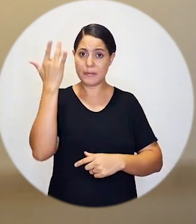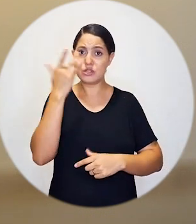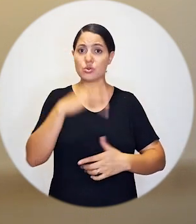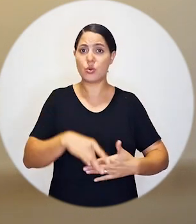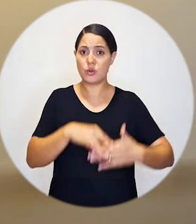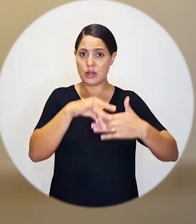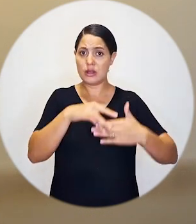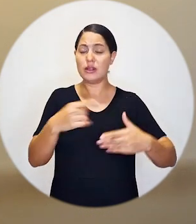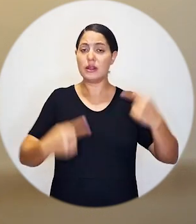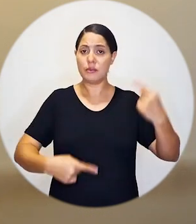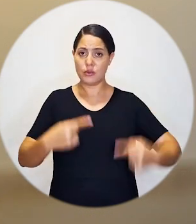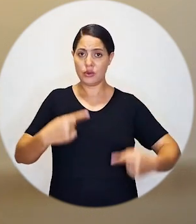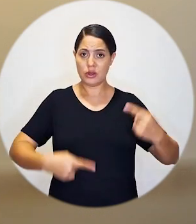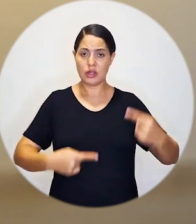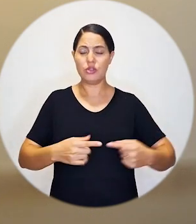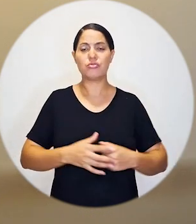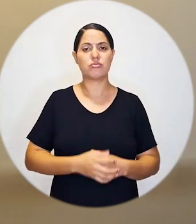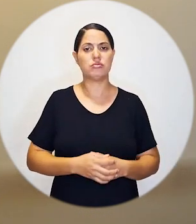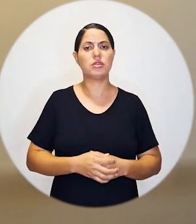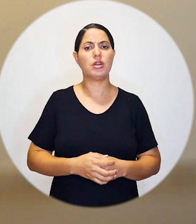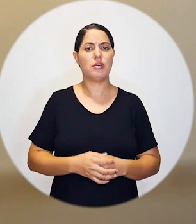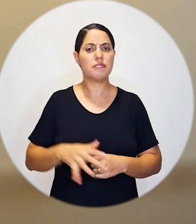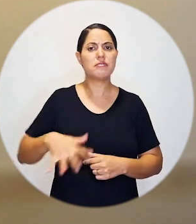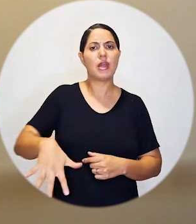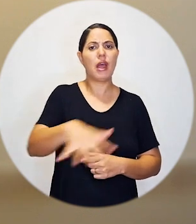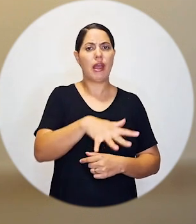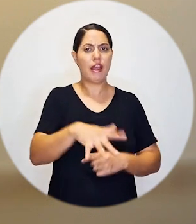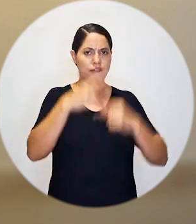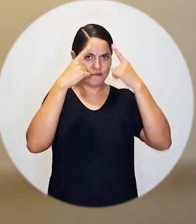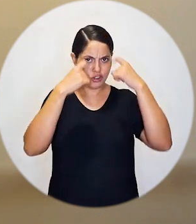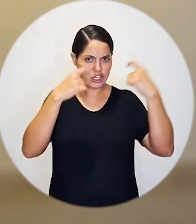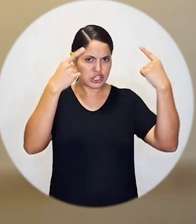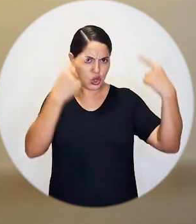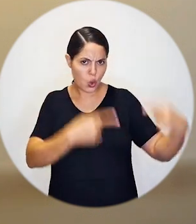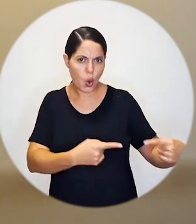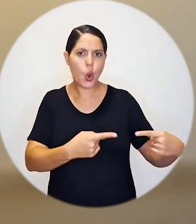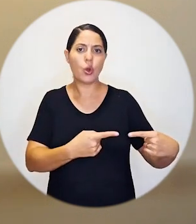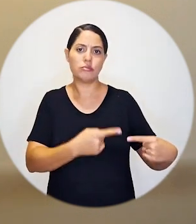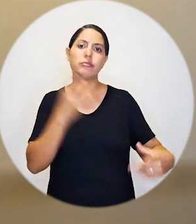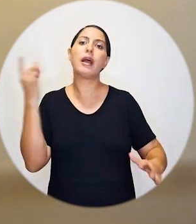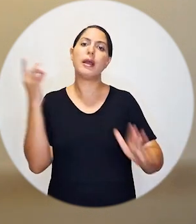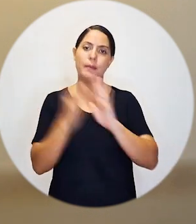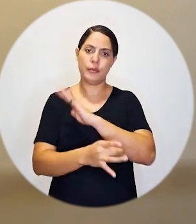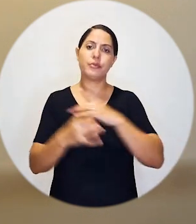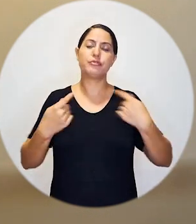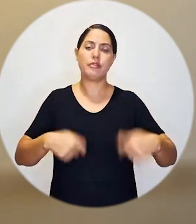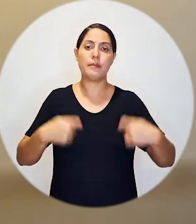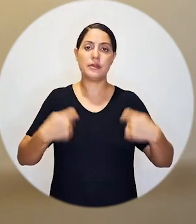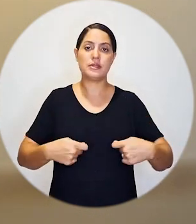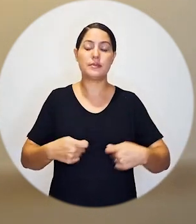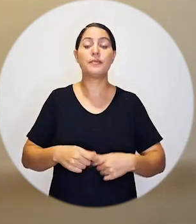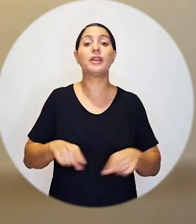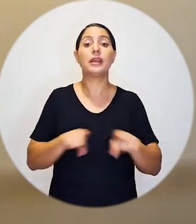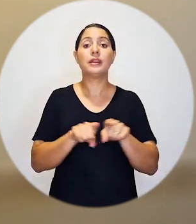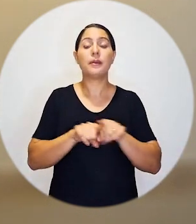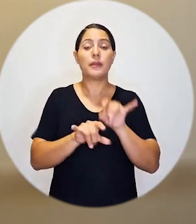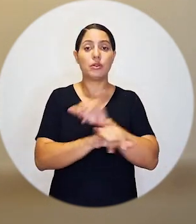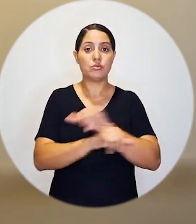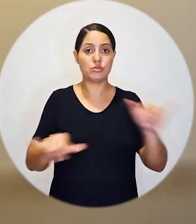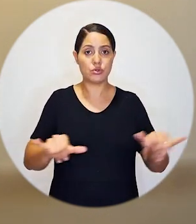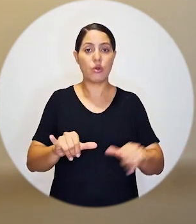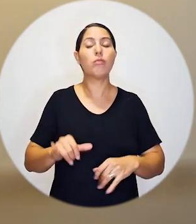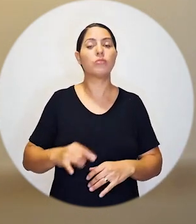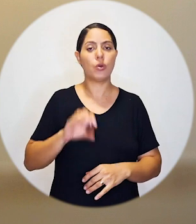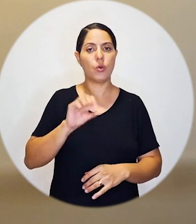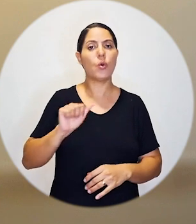líderes políticos devem repudiar situações de violência e ainda reforçou o comprometimento da OAB com